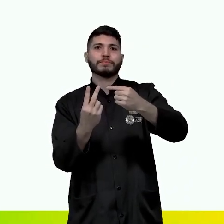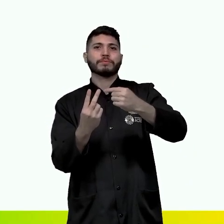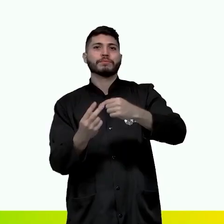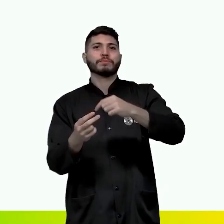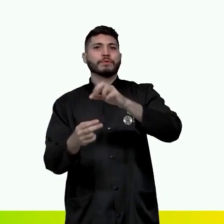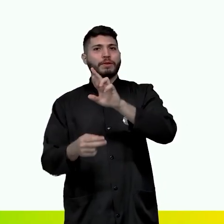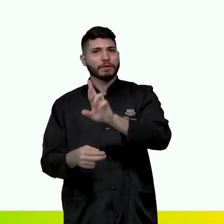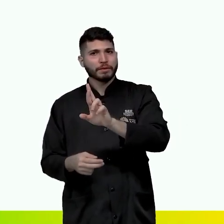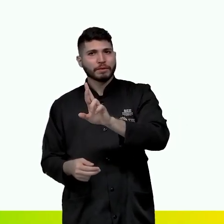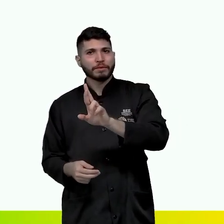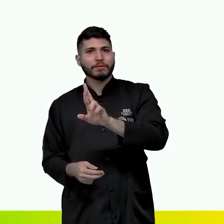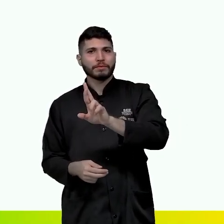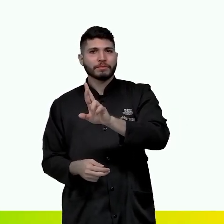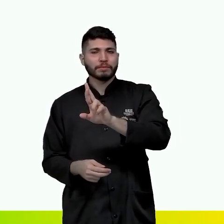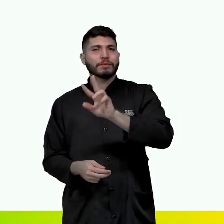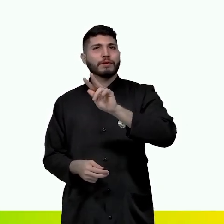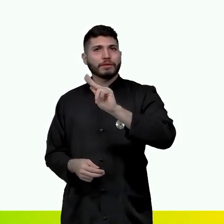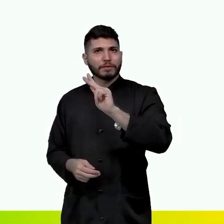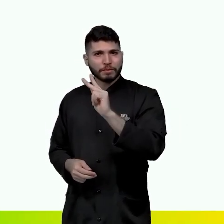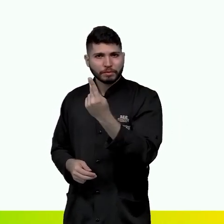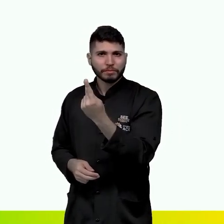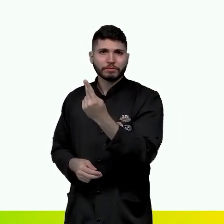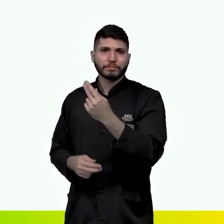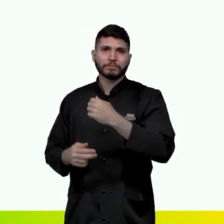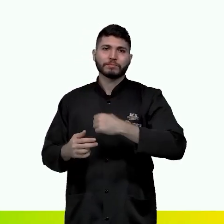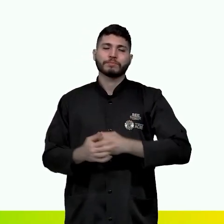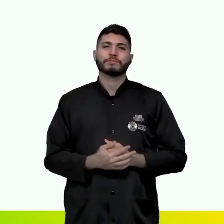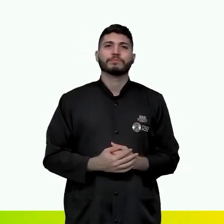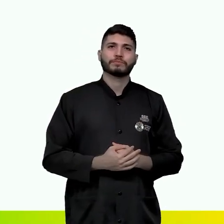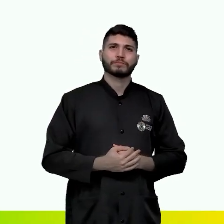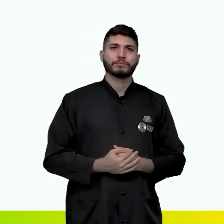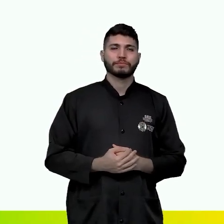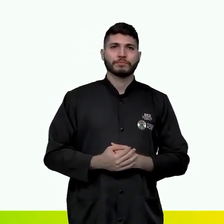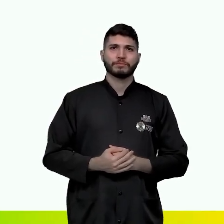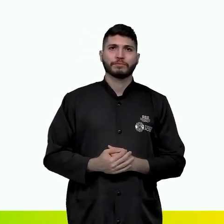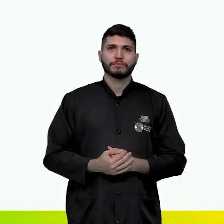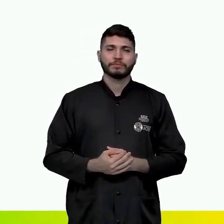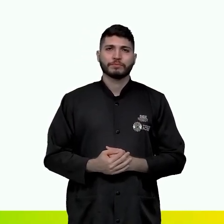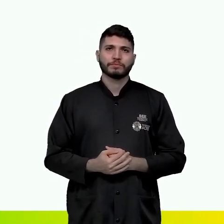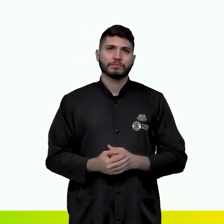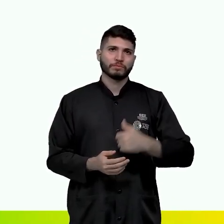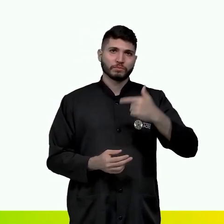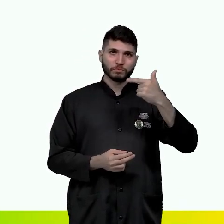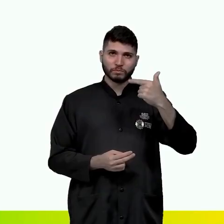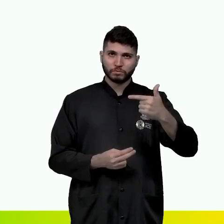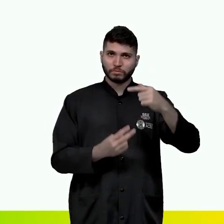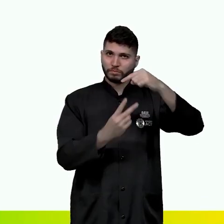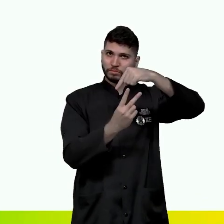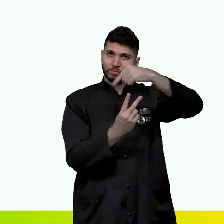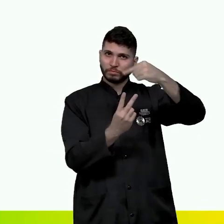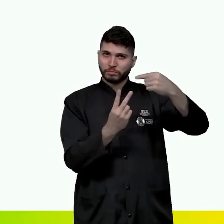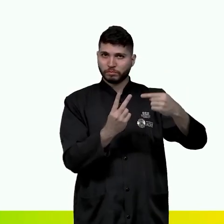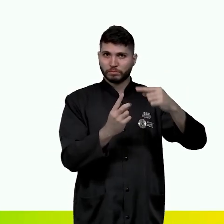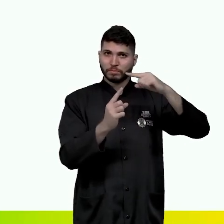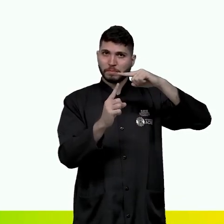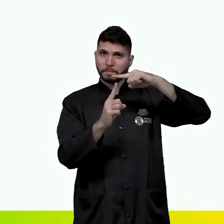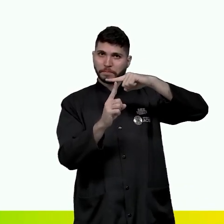evidência, você vai ter o seguinte: 2πr mais